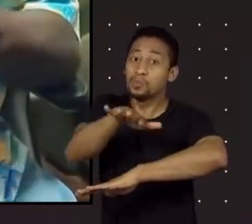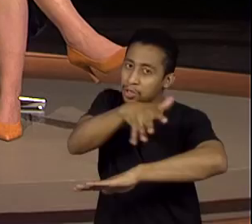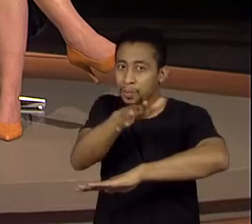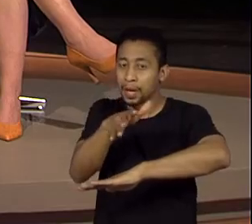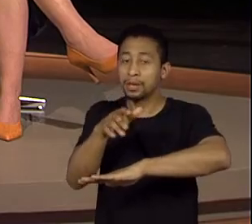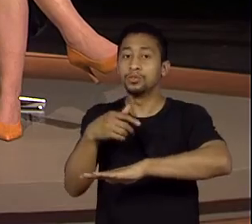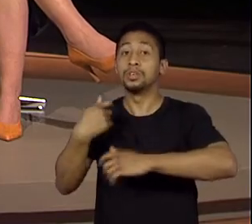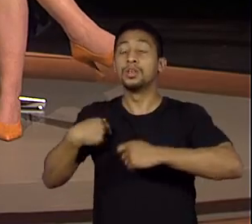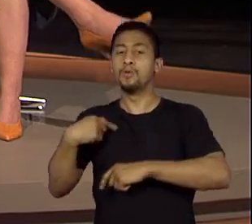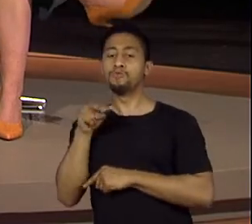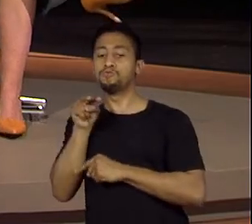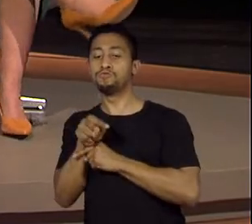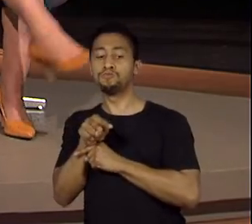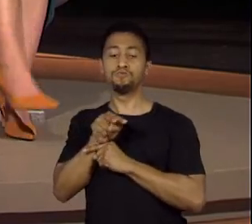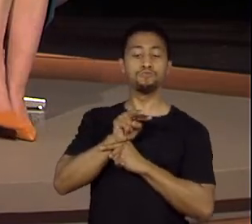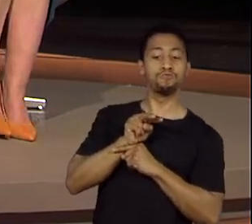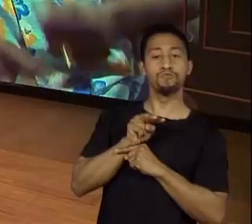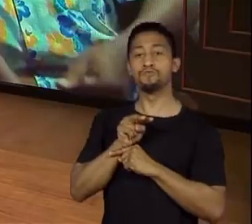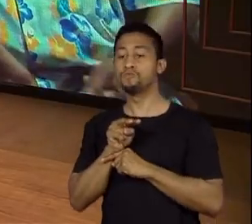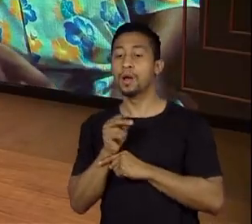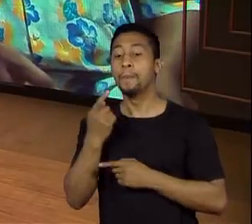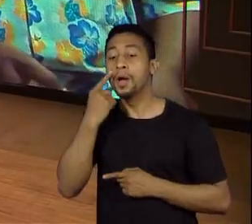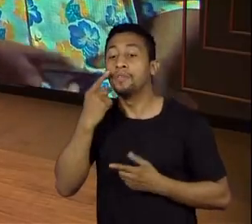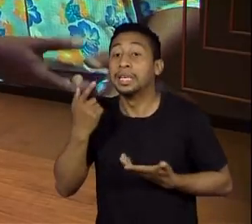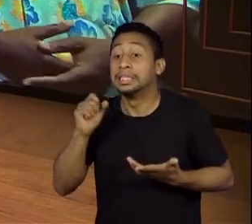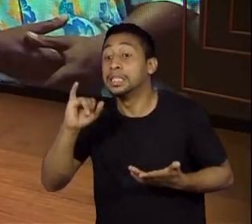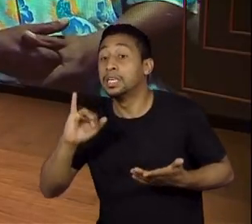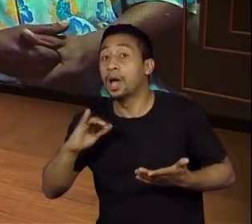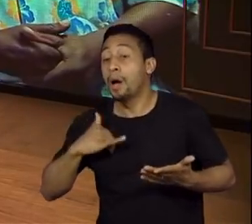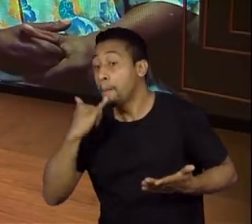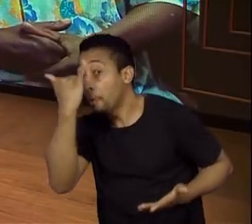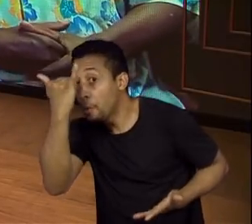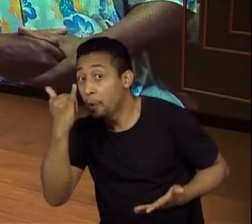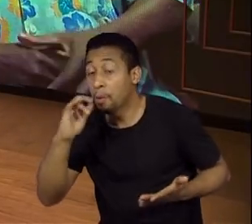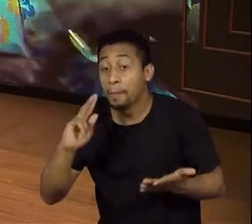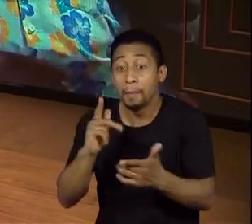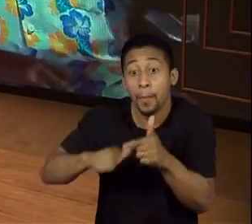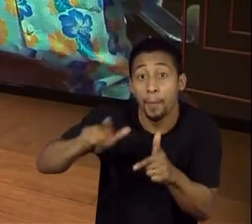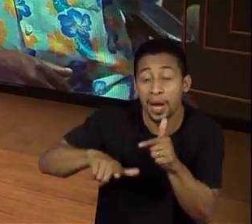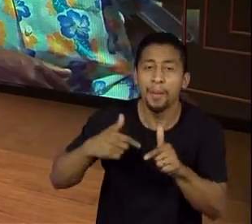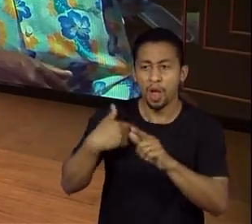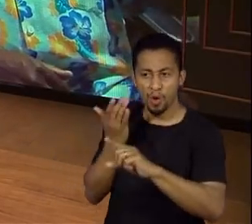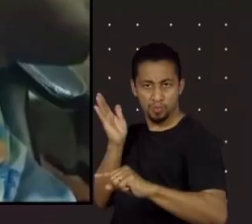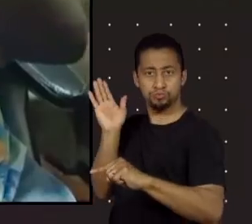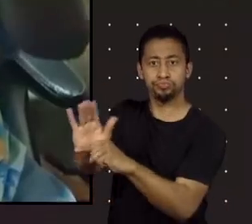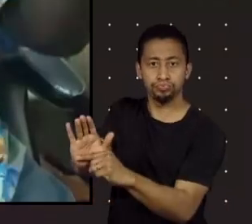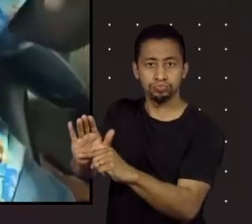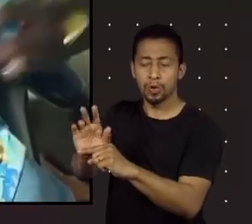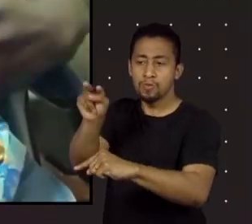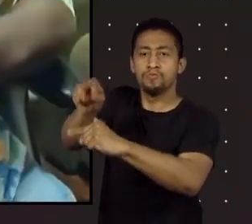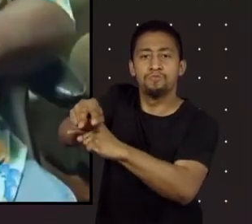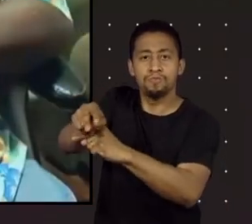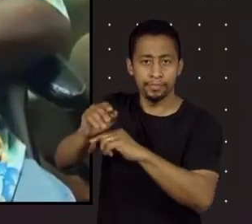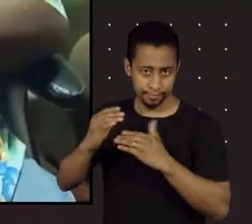Tomar conta, se ela põe cana, eu tenho que ir lá para tirar ela da cana. É o cafetão. O cafetão